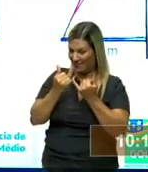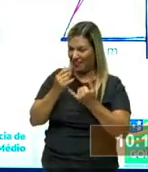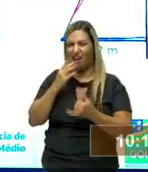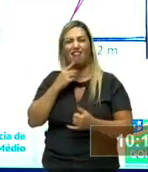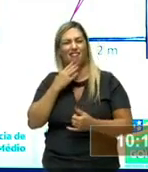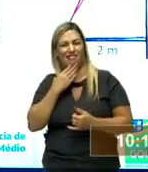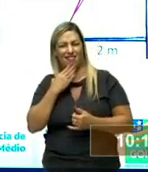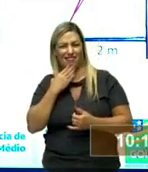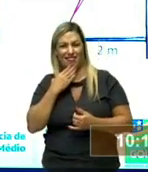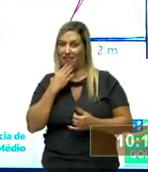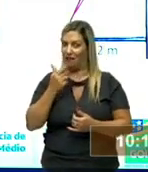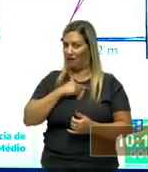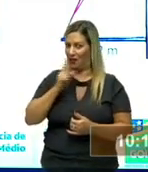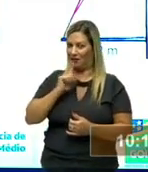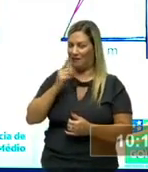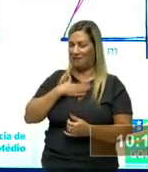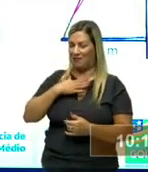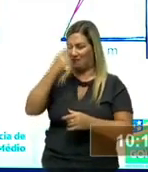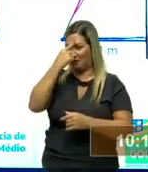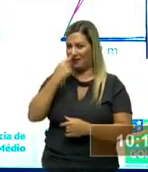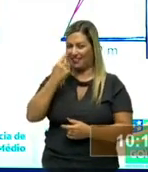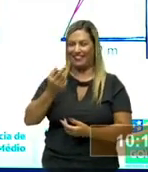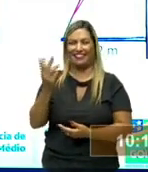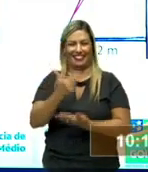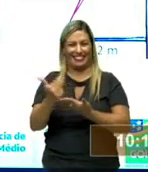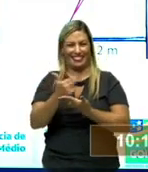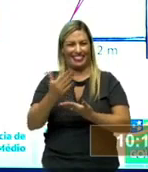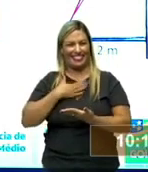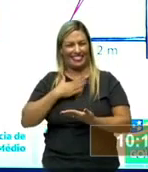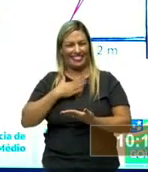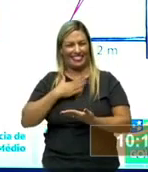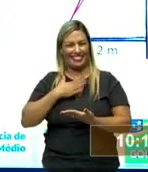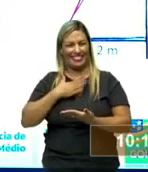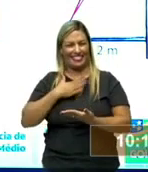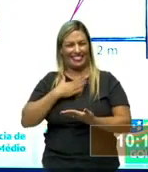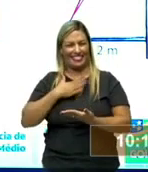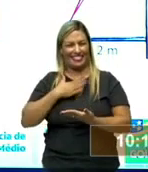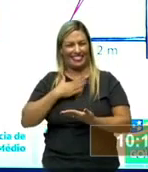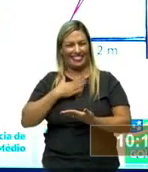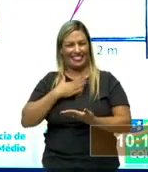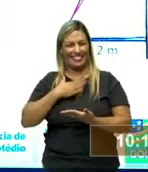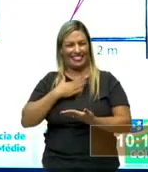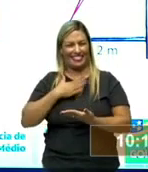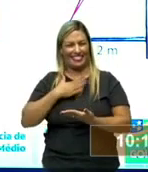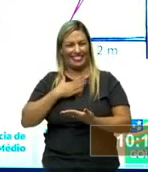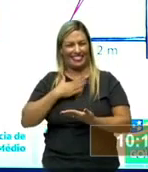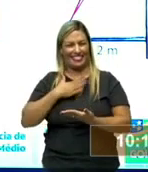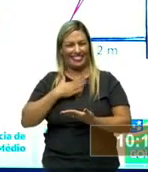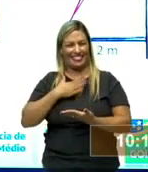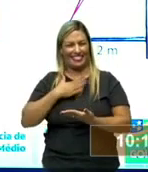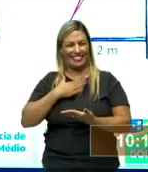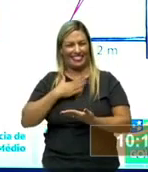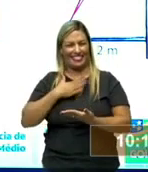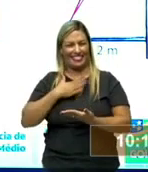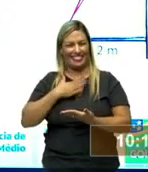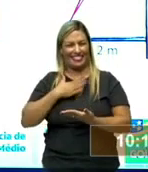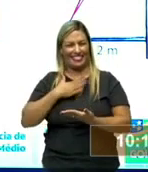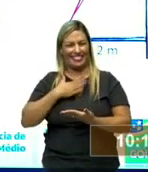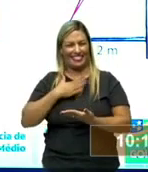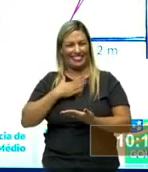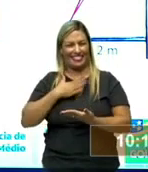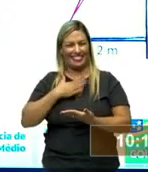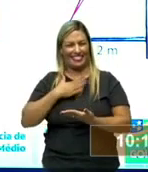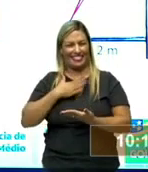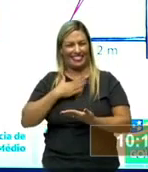colocando feiura na minha figura não tá meu desenho aqui Tá bonitinho por favor então quando